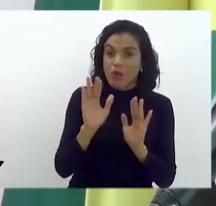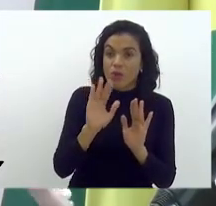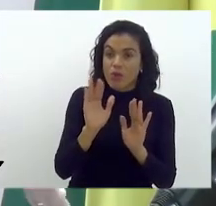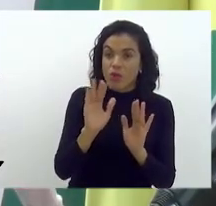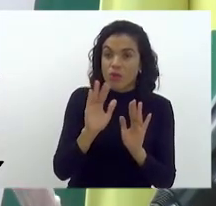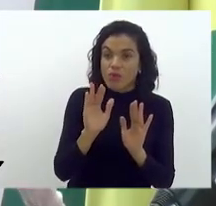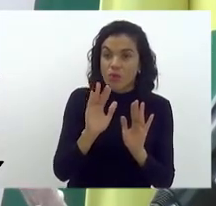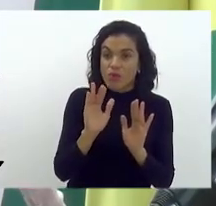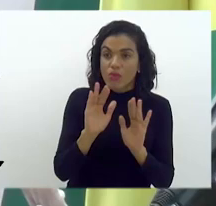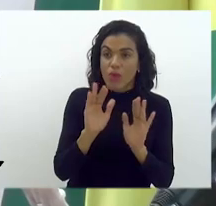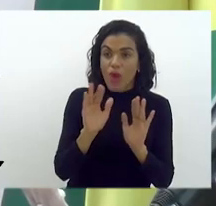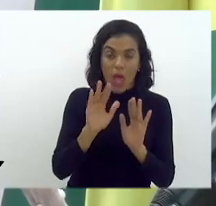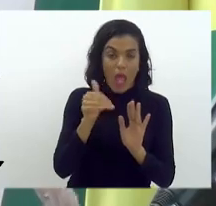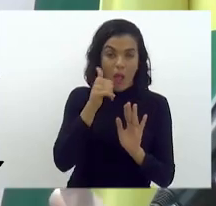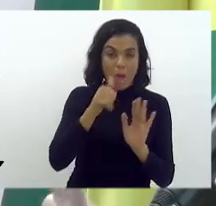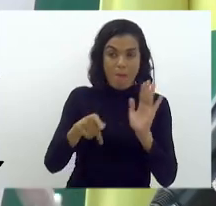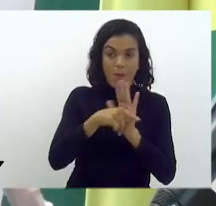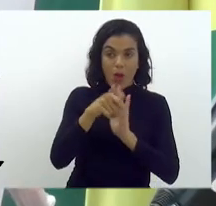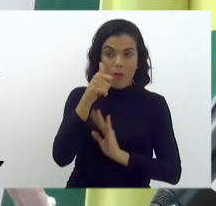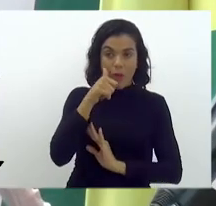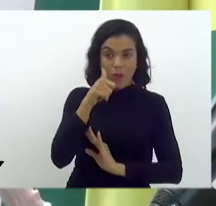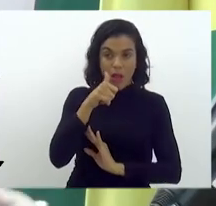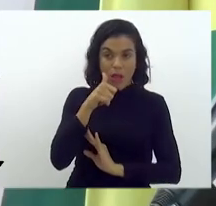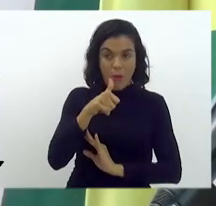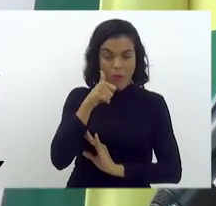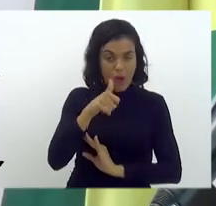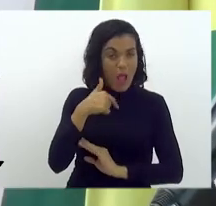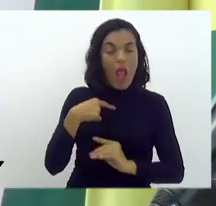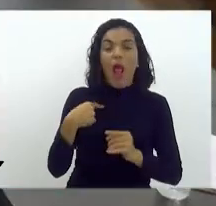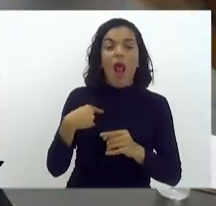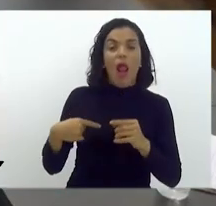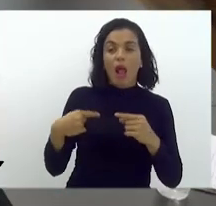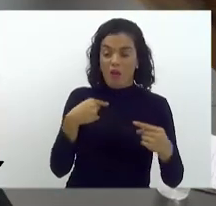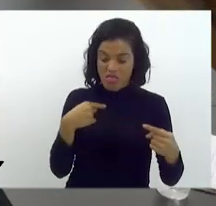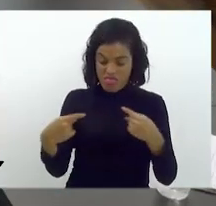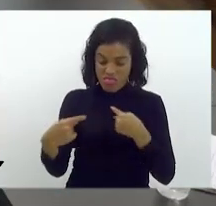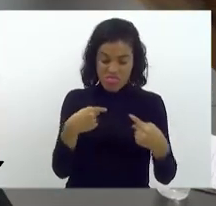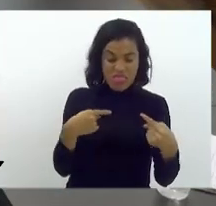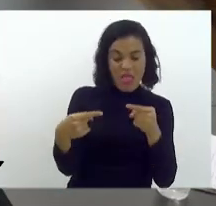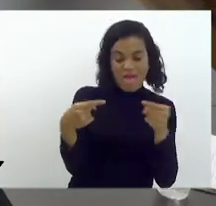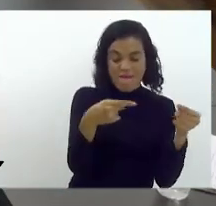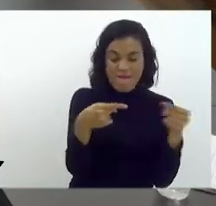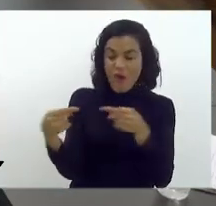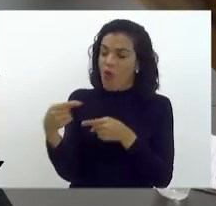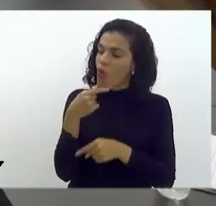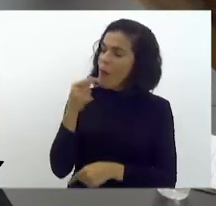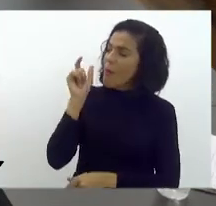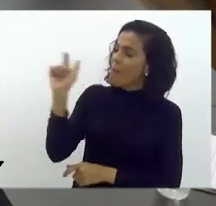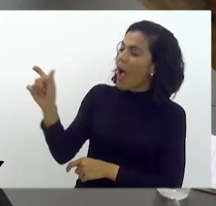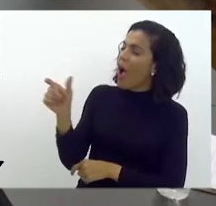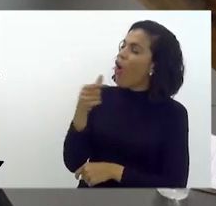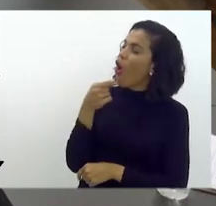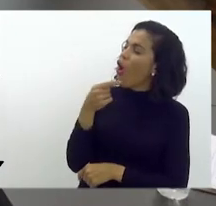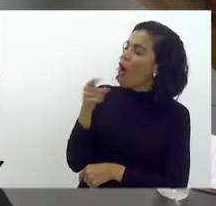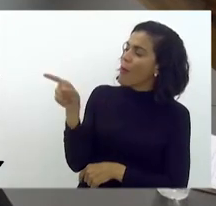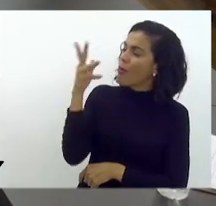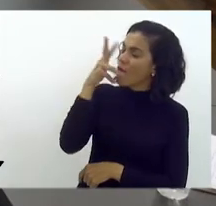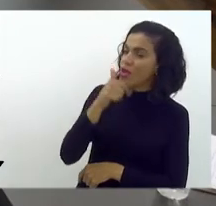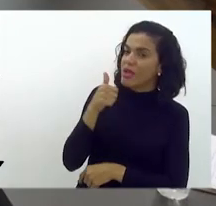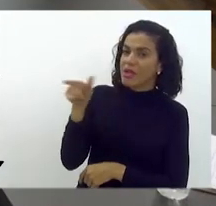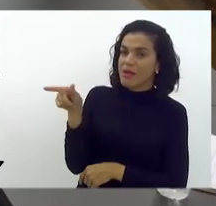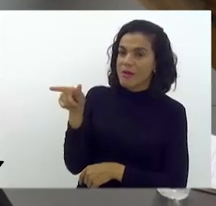as mulheres é dela a mulher ela é competitiva com ela o homem não é você não vê um homem xingando outro homem porque ele é legal porque ele é bonito